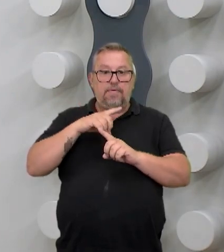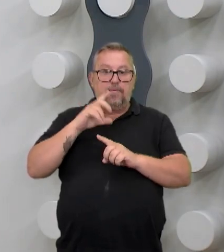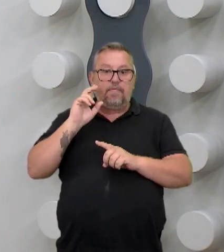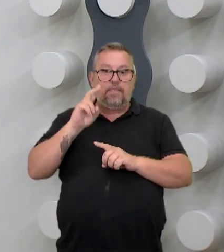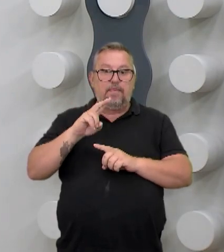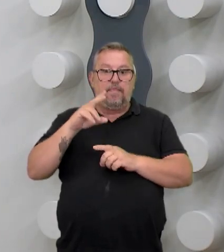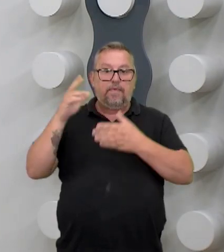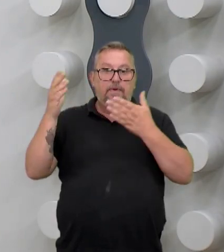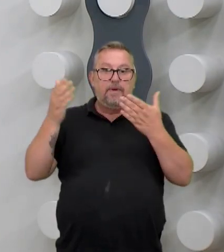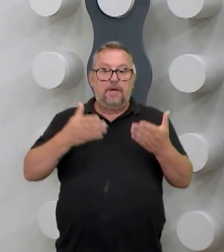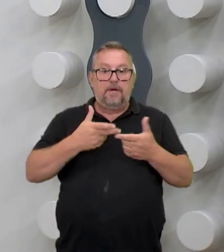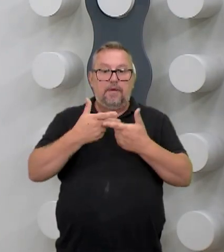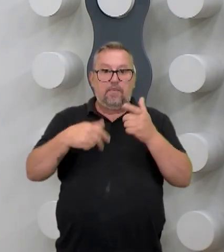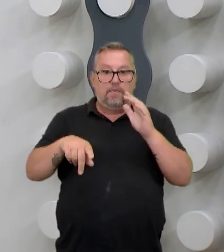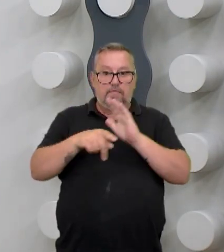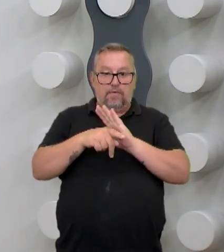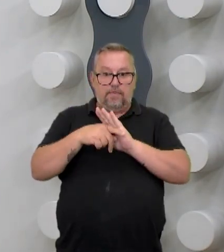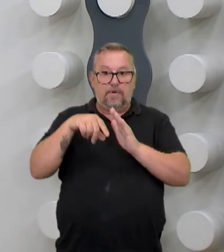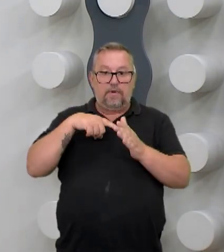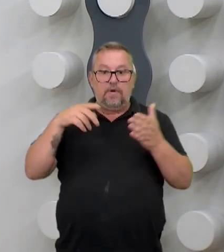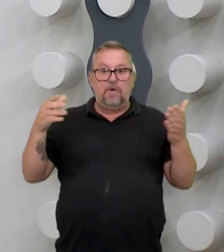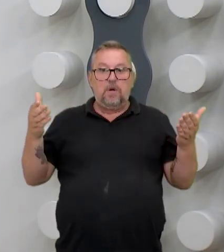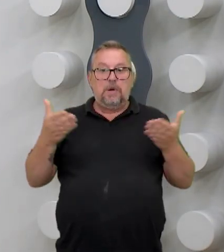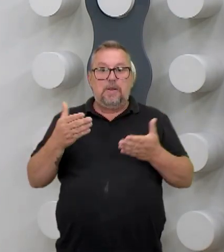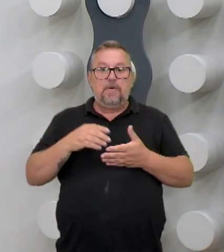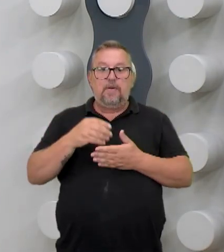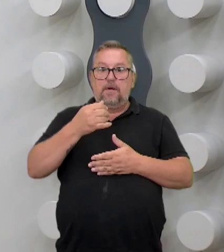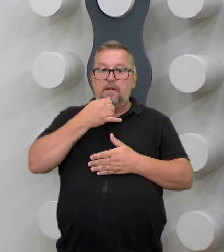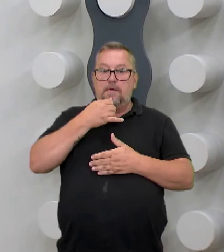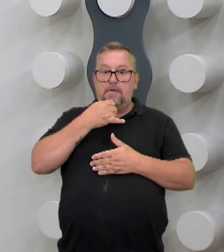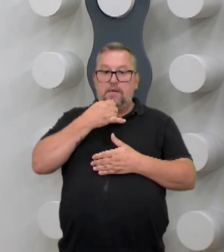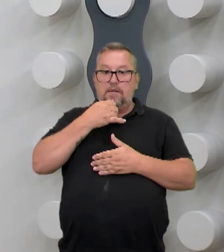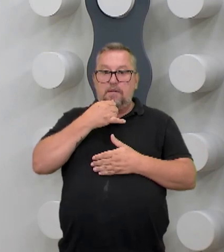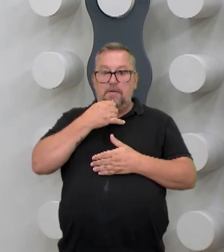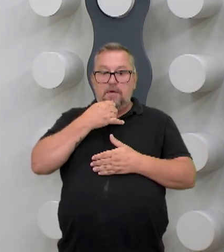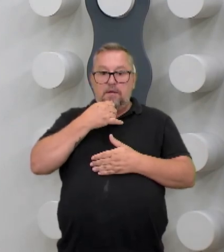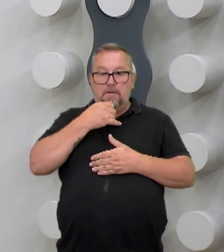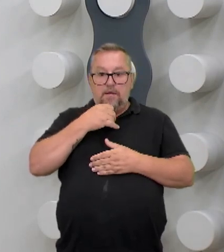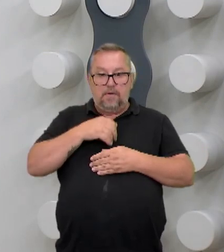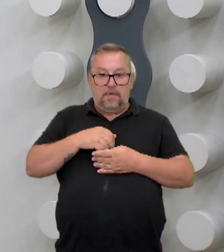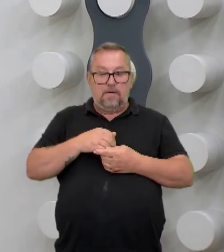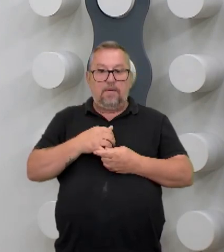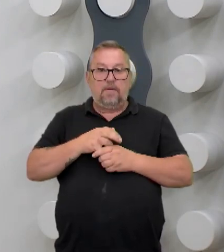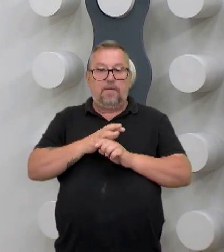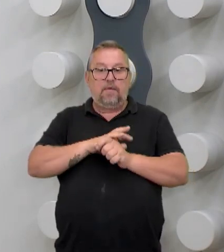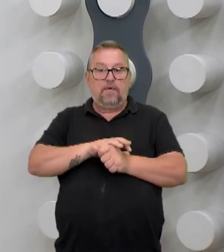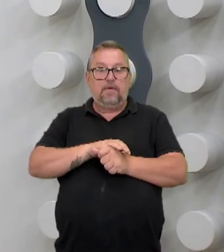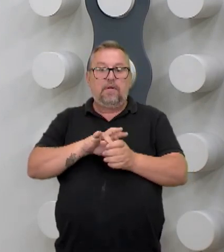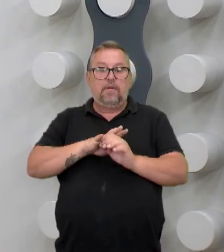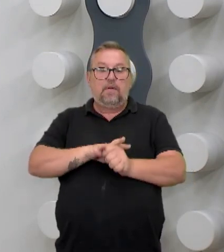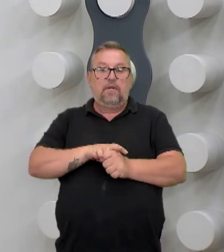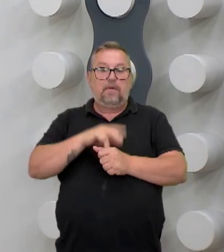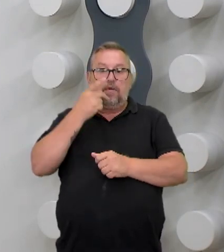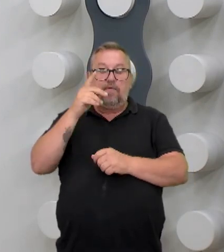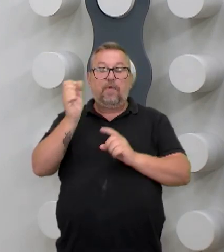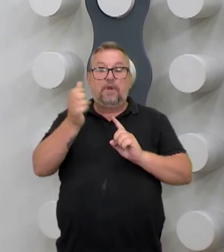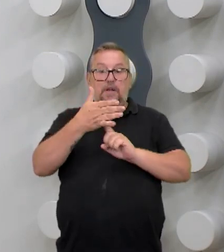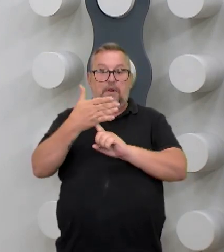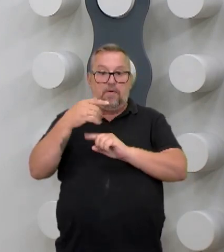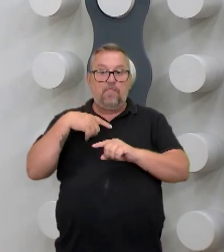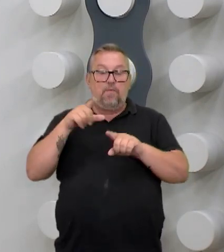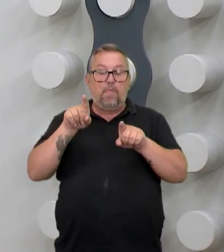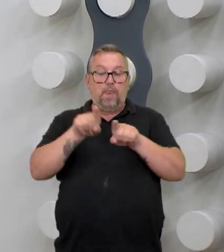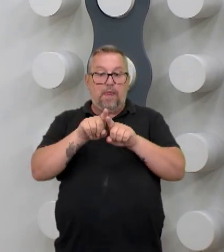interferiram para trazer ao jornalismo ao ponto que a gente tem hoje? Então, por exemplo, quando eu fiz pesquisa, a gente falou muito sobre tecnologia, e uma das coisas